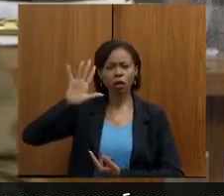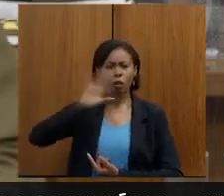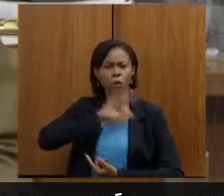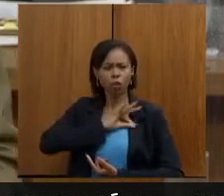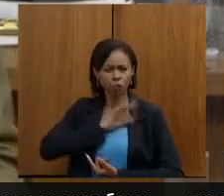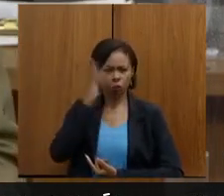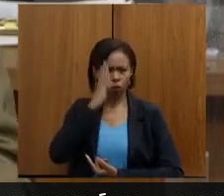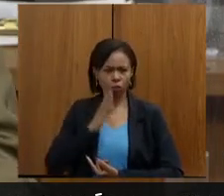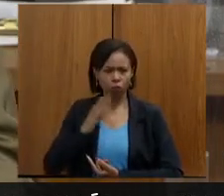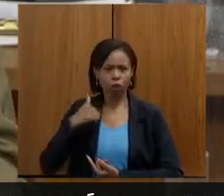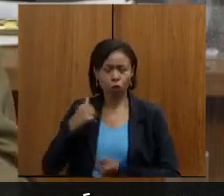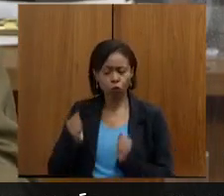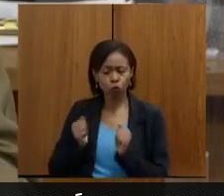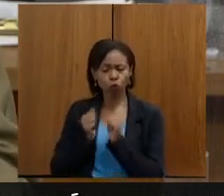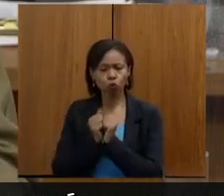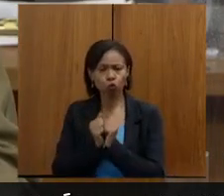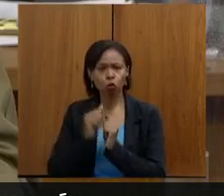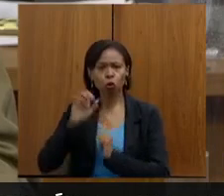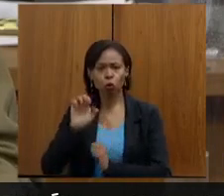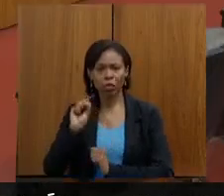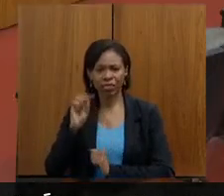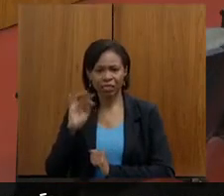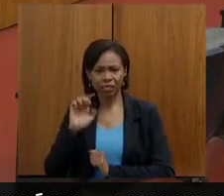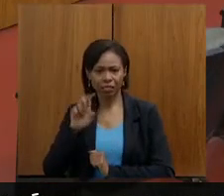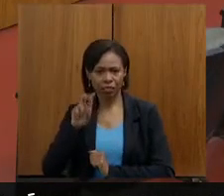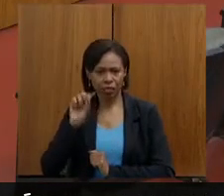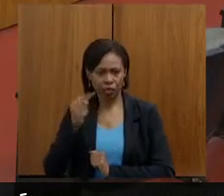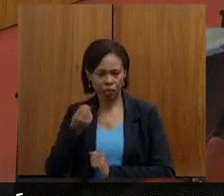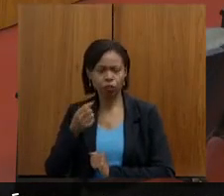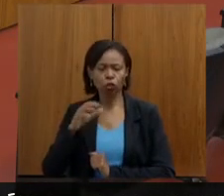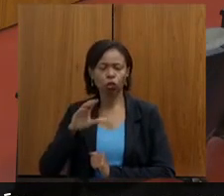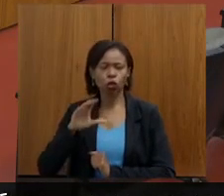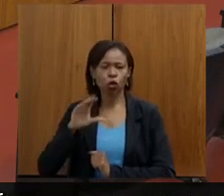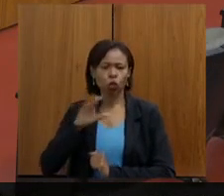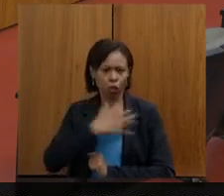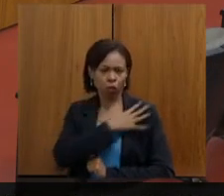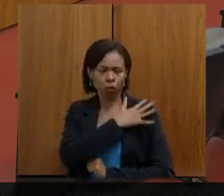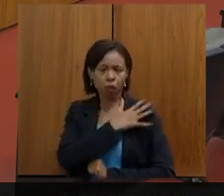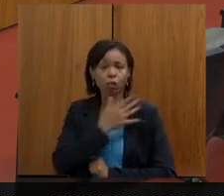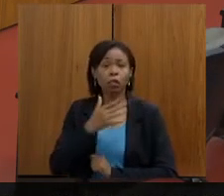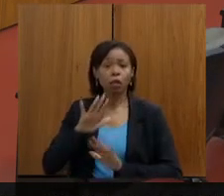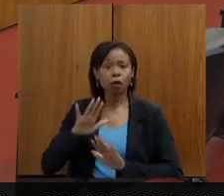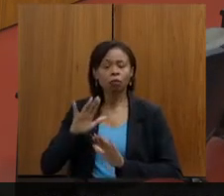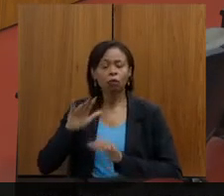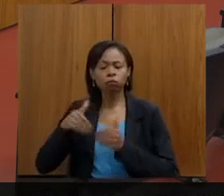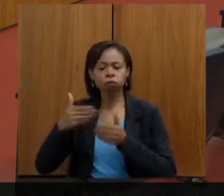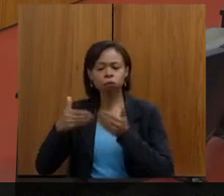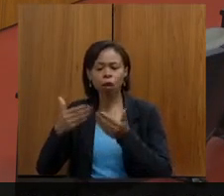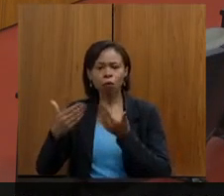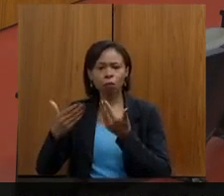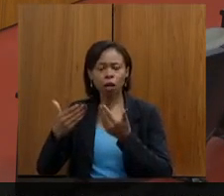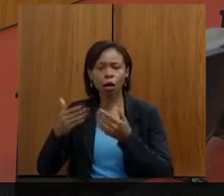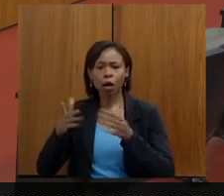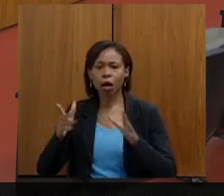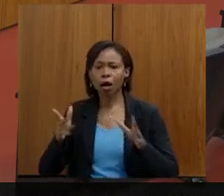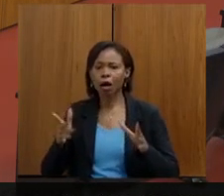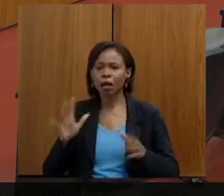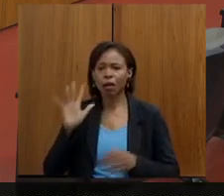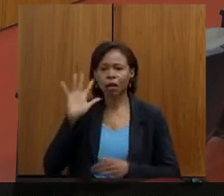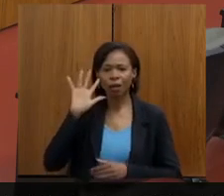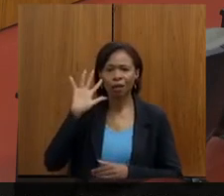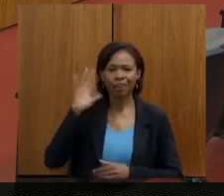o Coronel esse tempo e depois daquilo a gente começou ver uma luz no fundo do túnel e valeu todo o esforço porque não